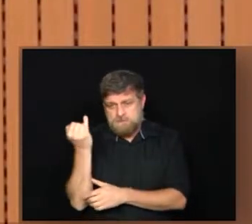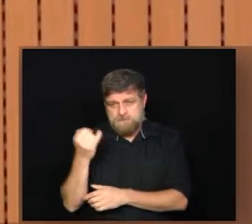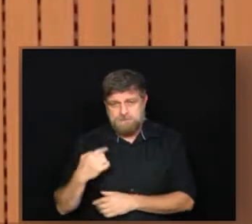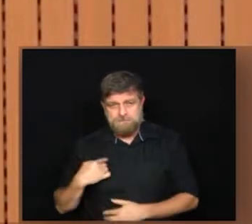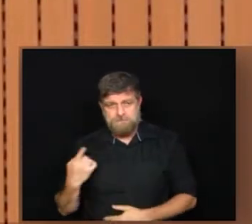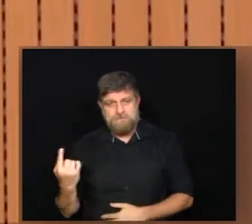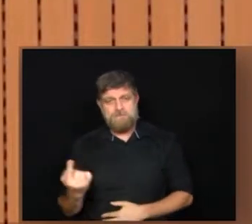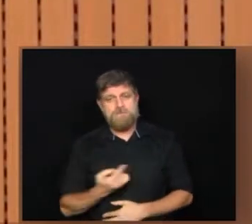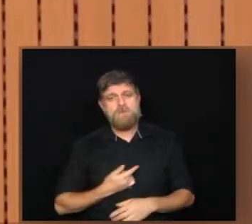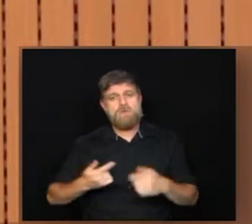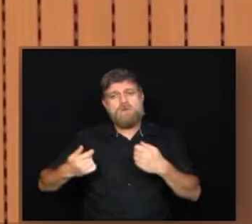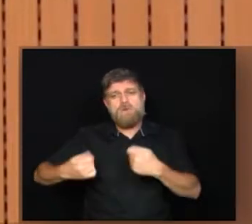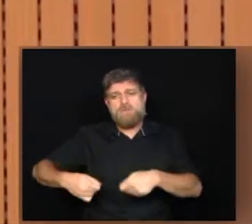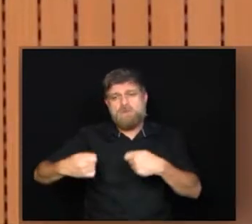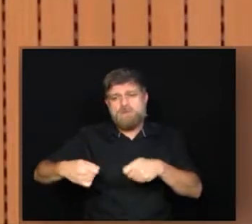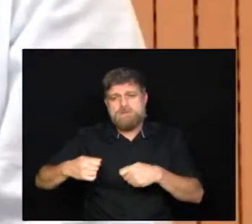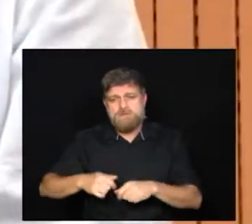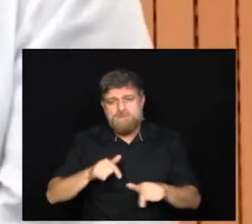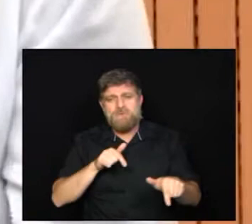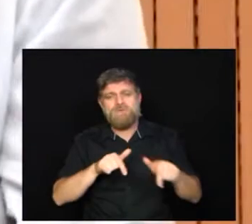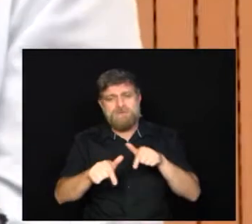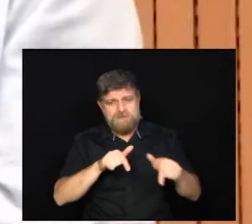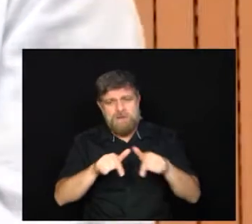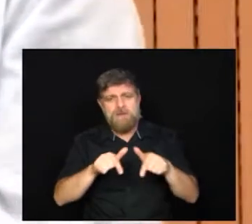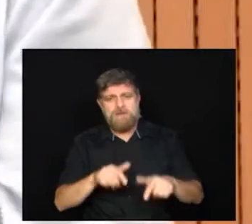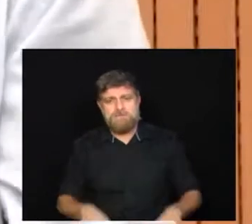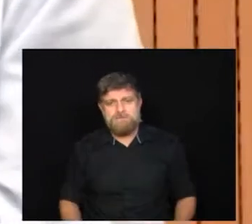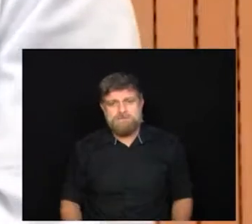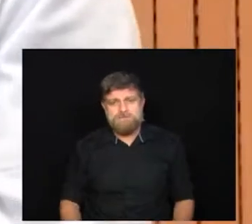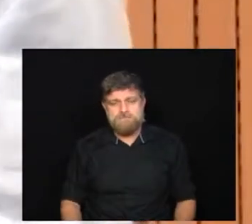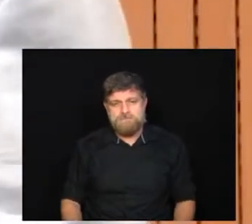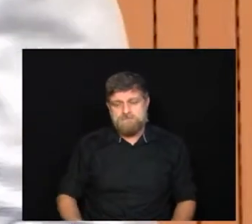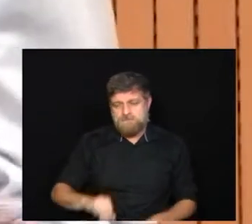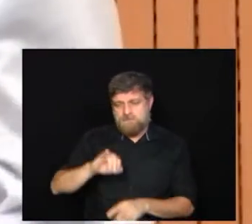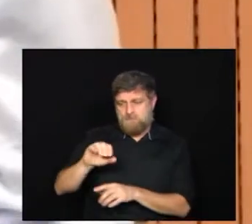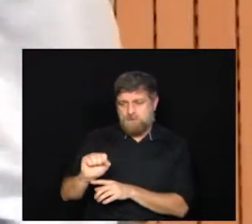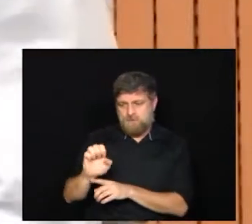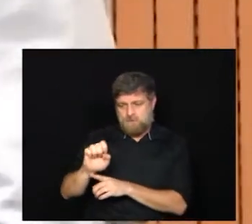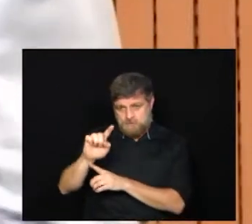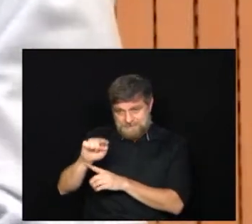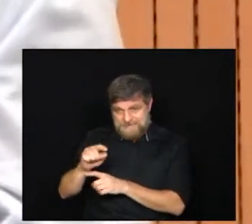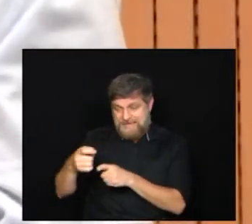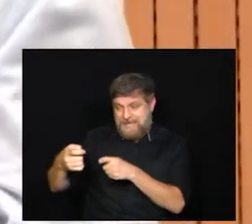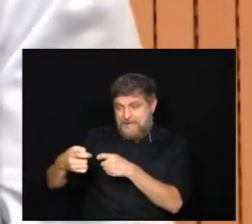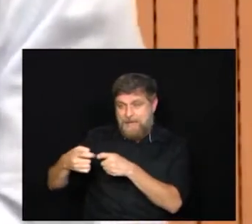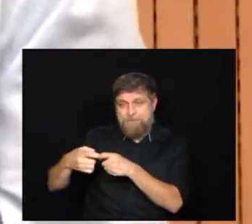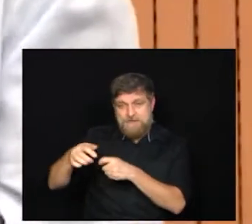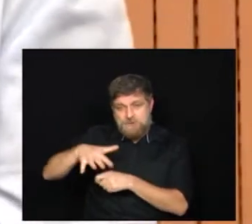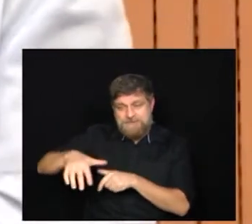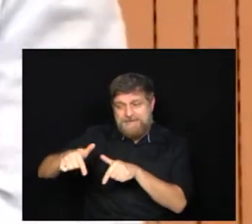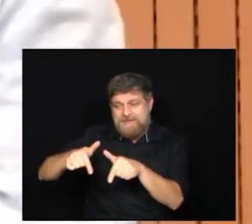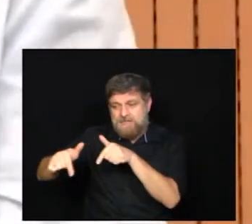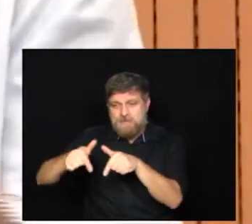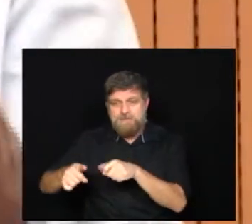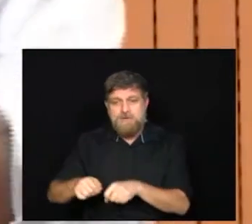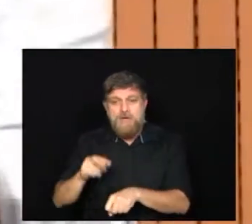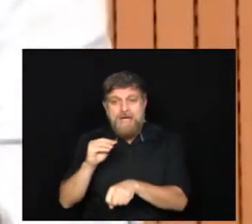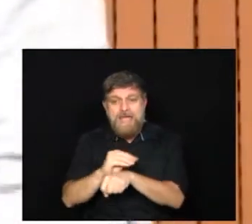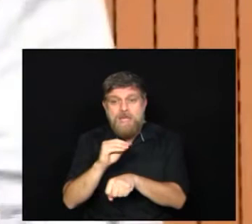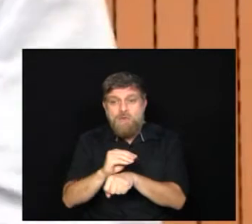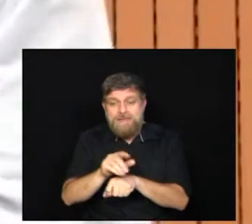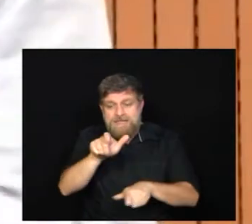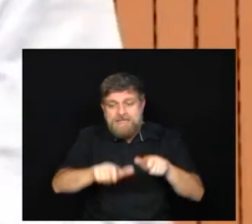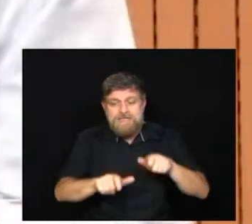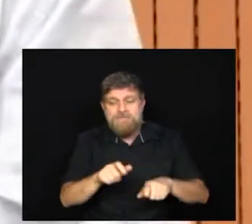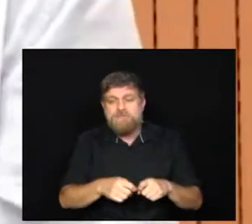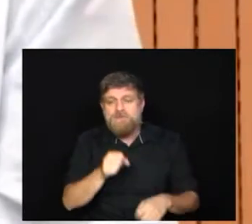nós precisamos desse trabalho. José Núcio Mamana, médico do trabalho e geriatra, falou mais sobre